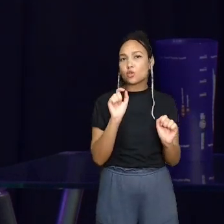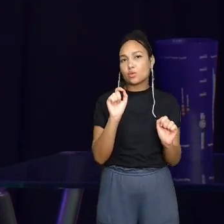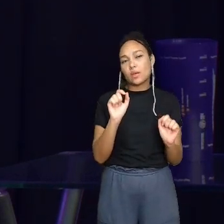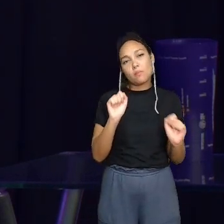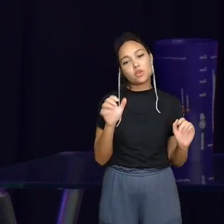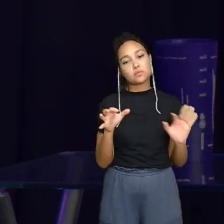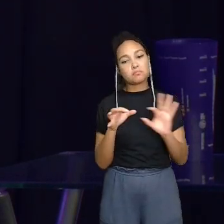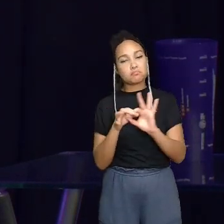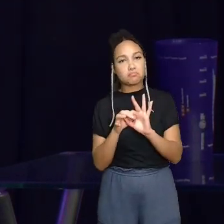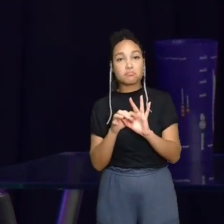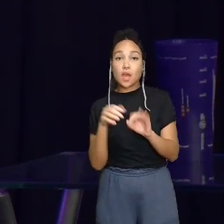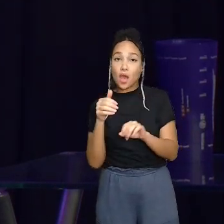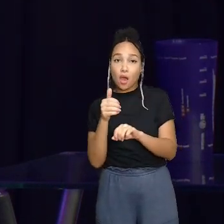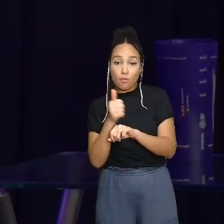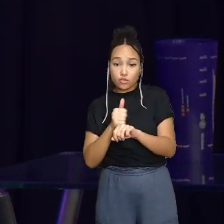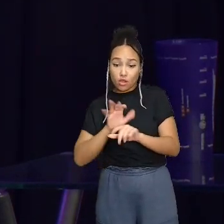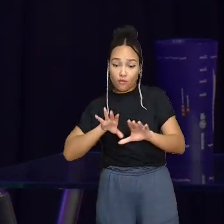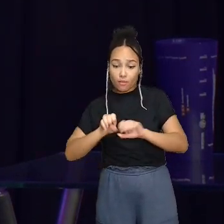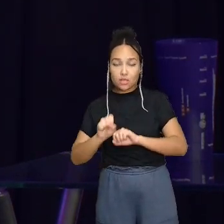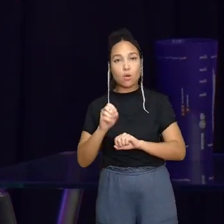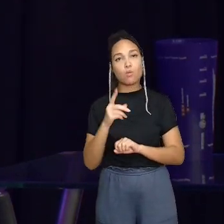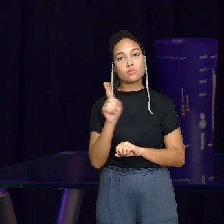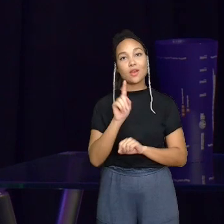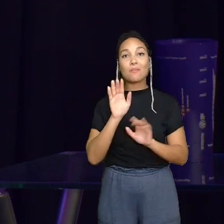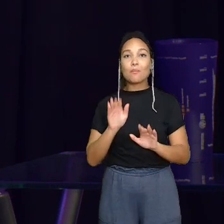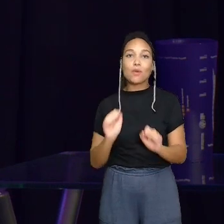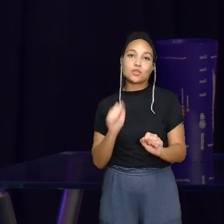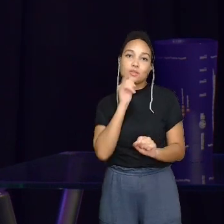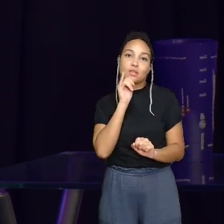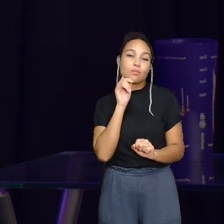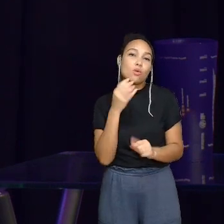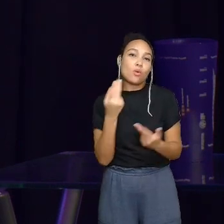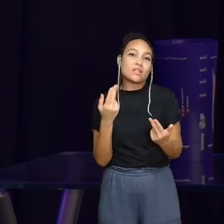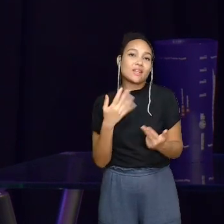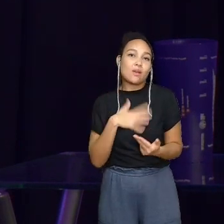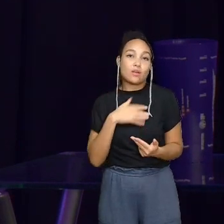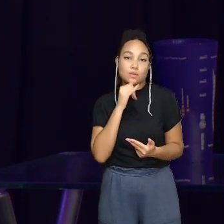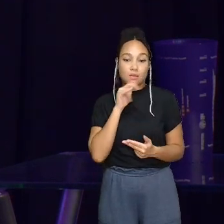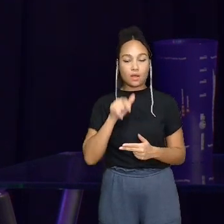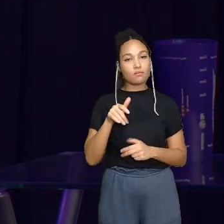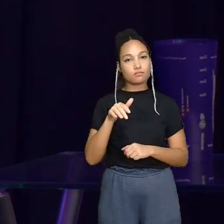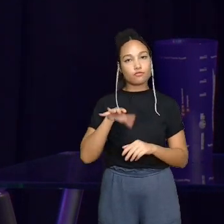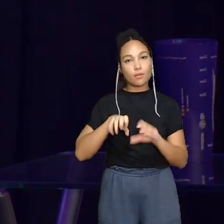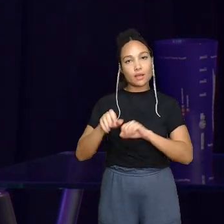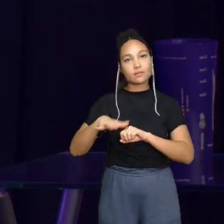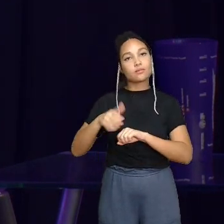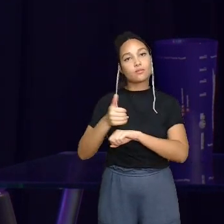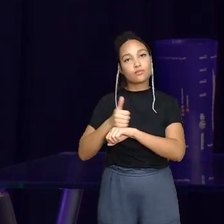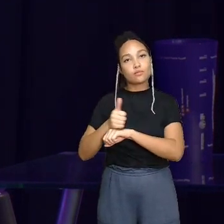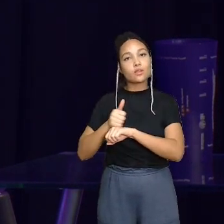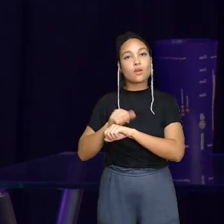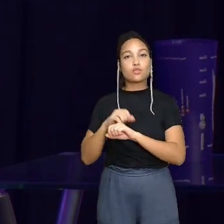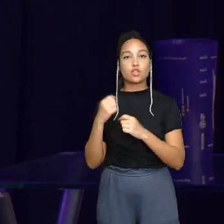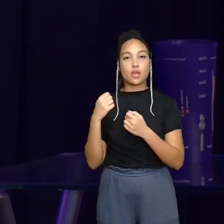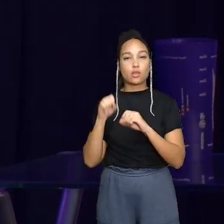sua profissão, mas ele pode ser um talento. Eu, por exemplo, sou profissional de educação física. Mas eu gosto muito de cozinhar,